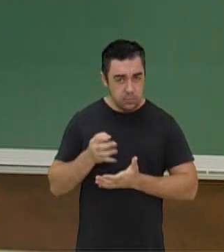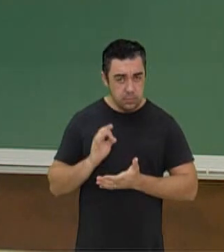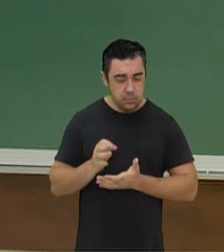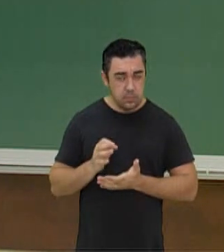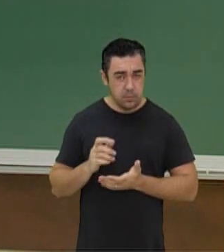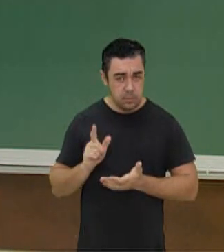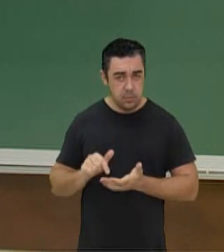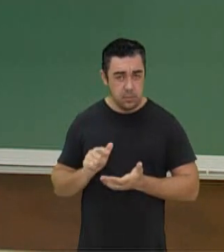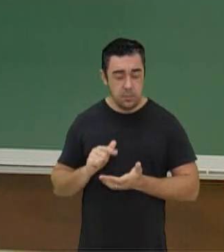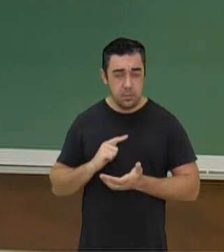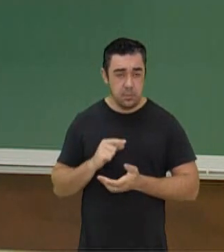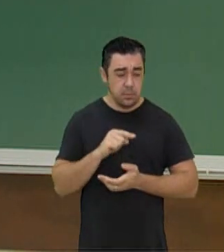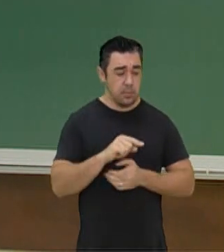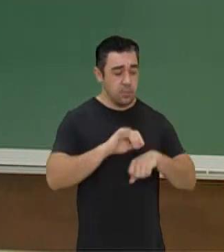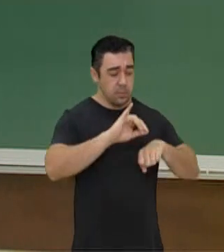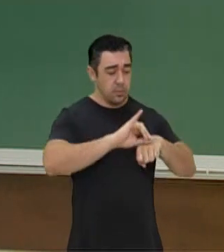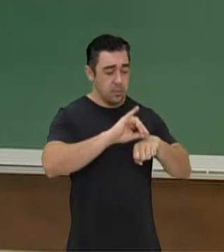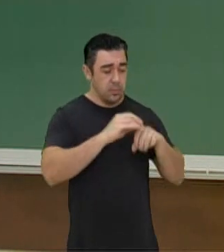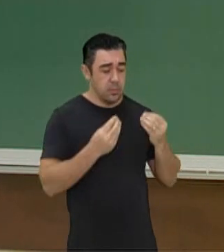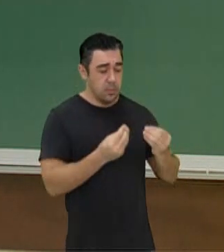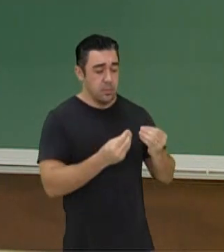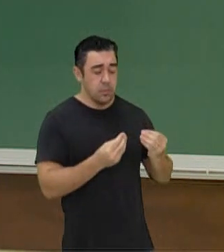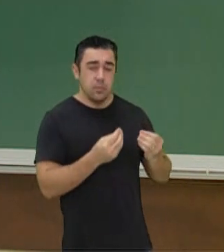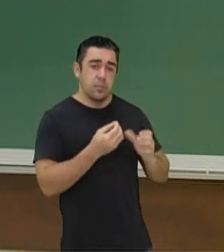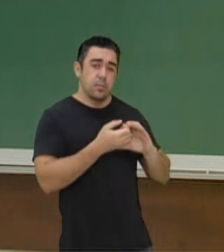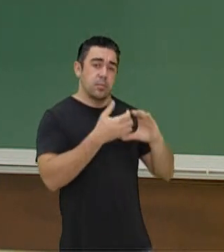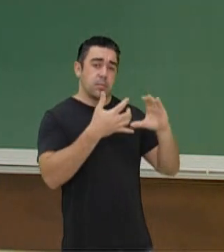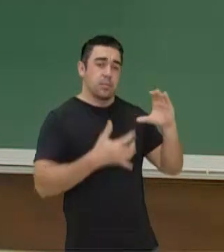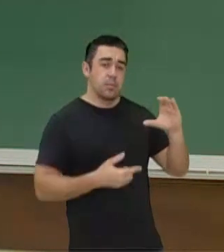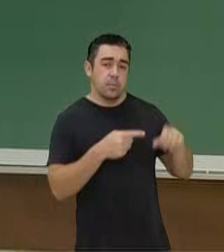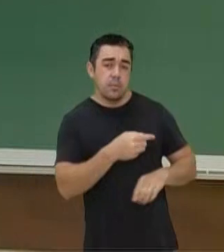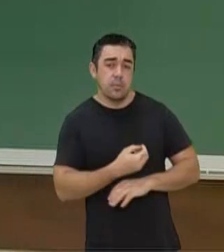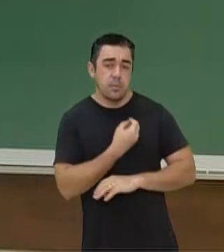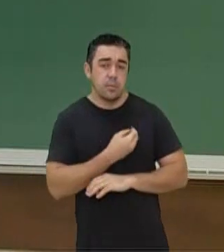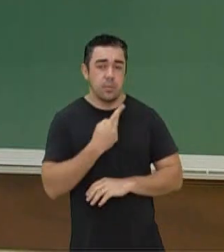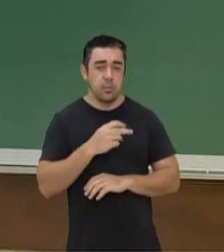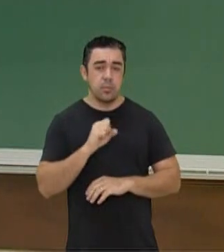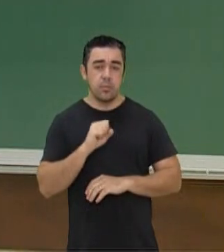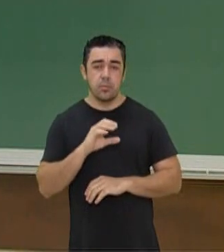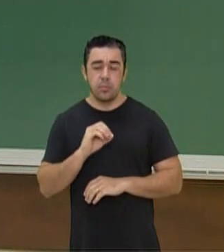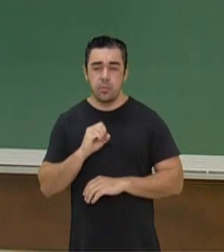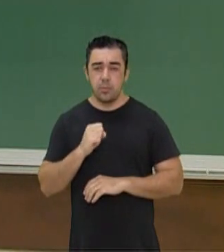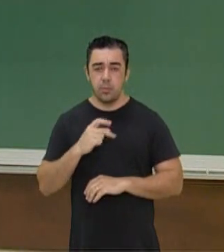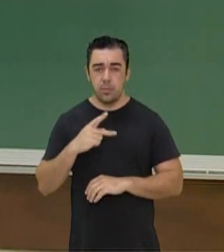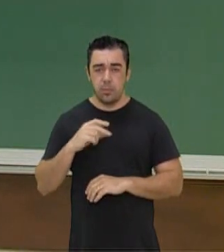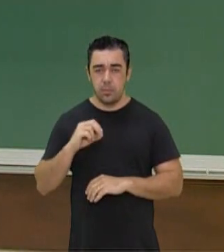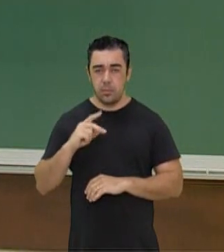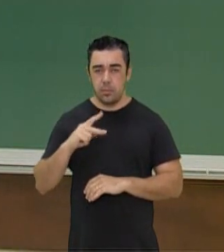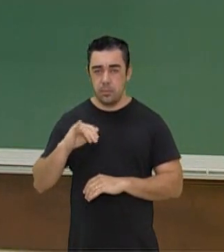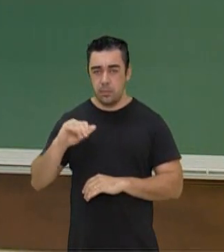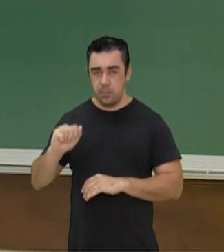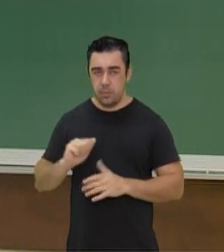Então eu passo para um ser inanimado, automaticamente prosopopeia.